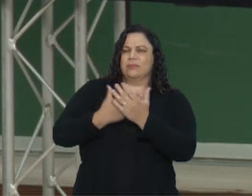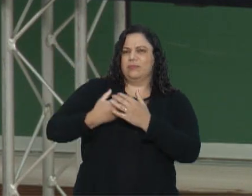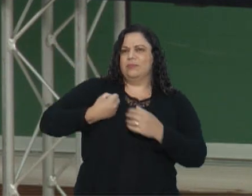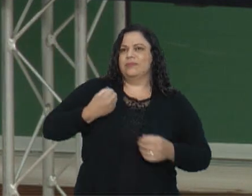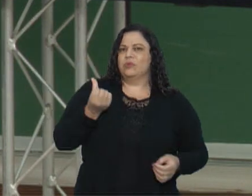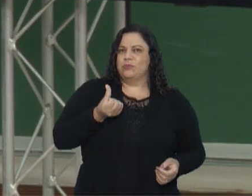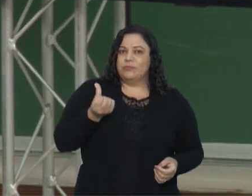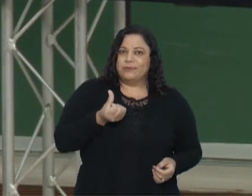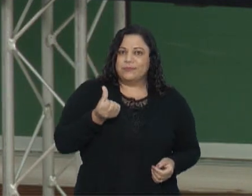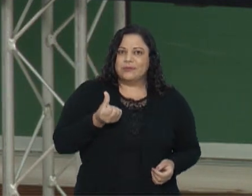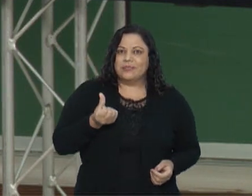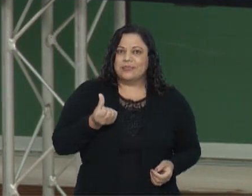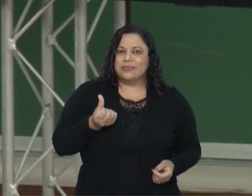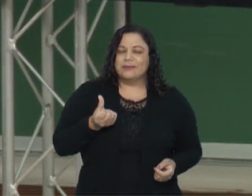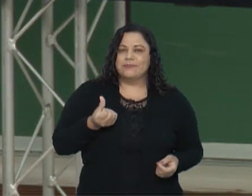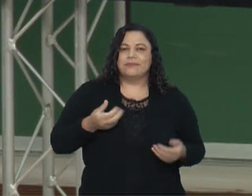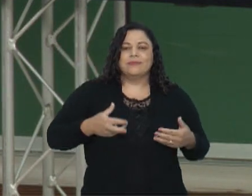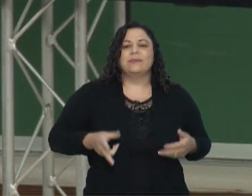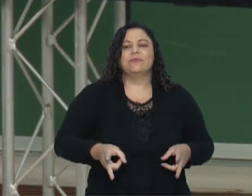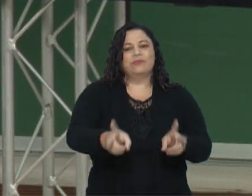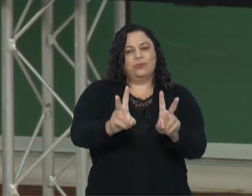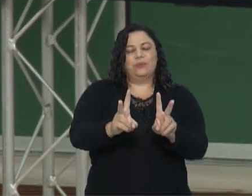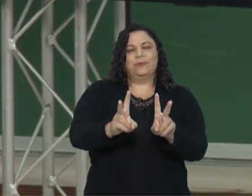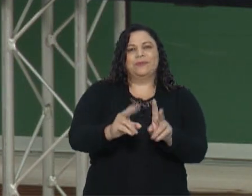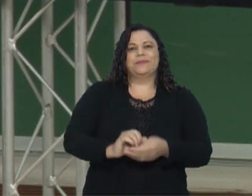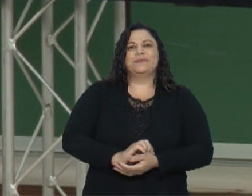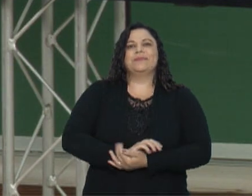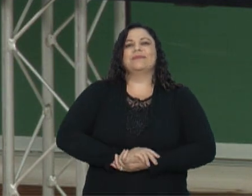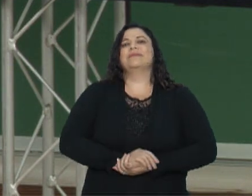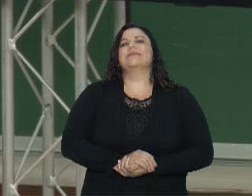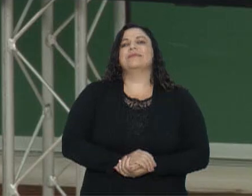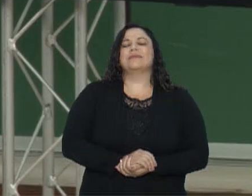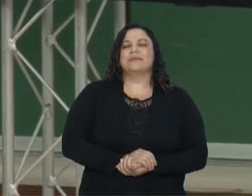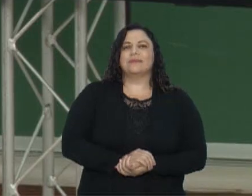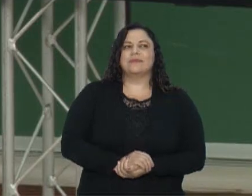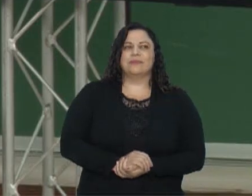6? Então, vamos aqui avançando um pouquinho.